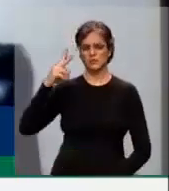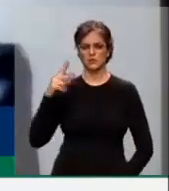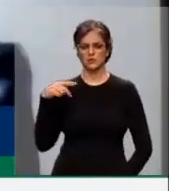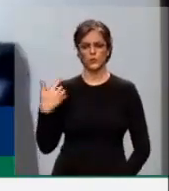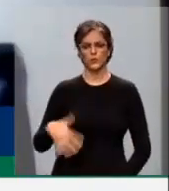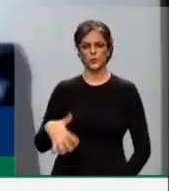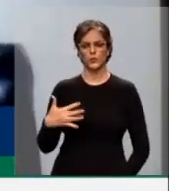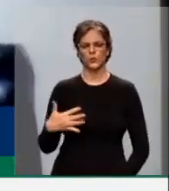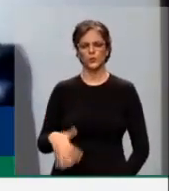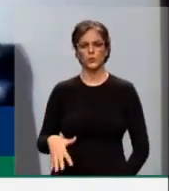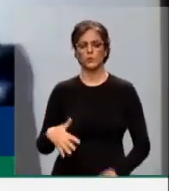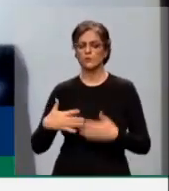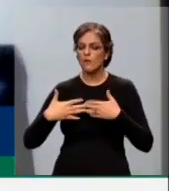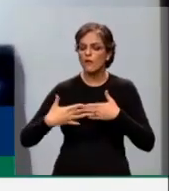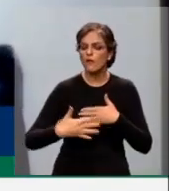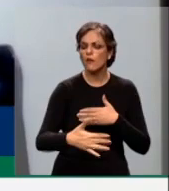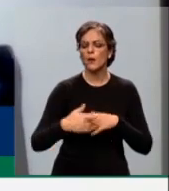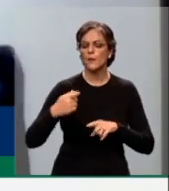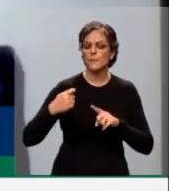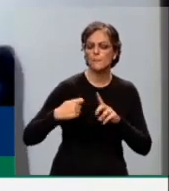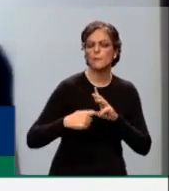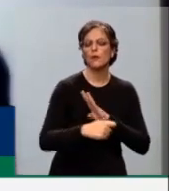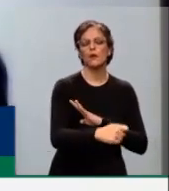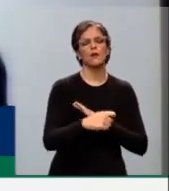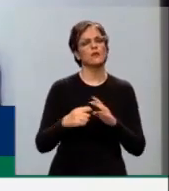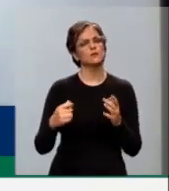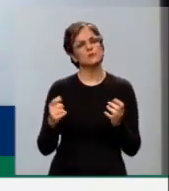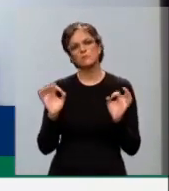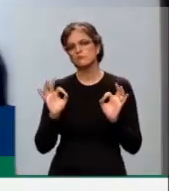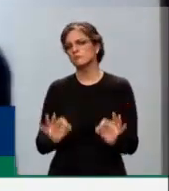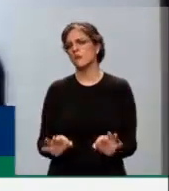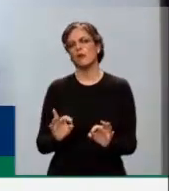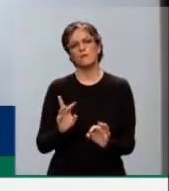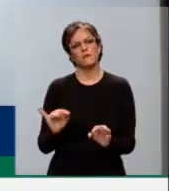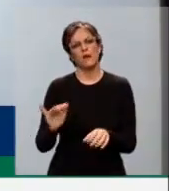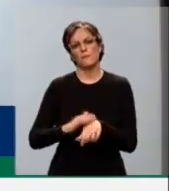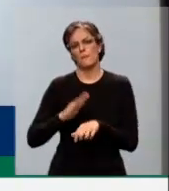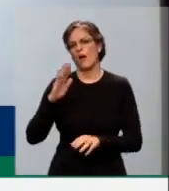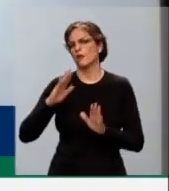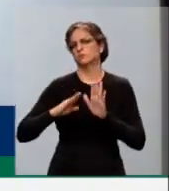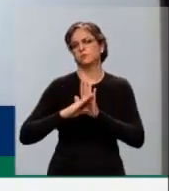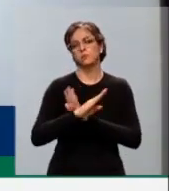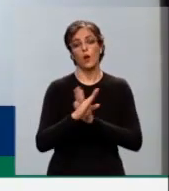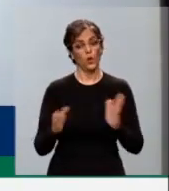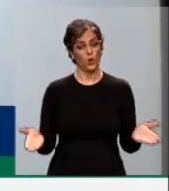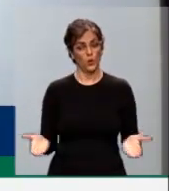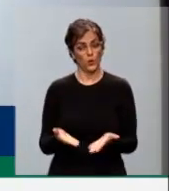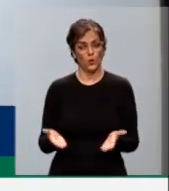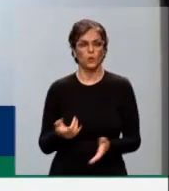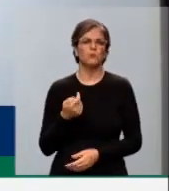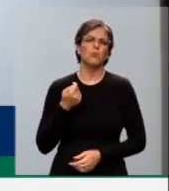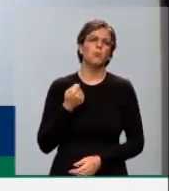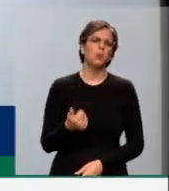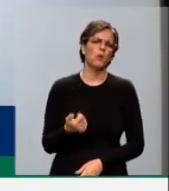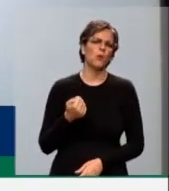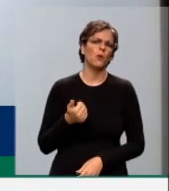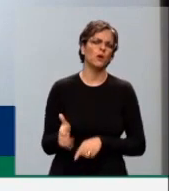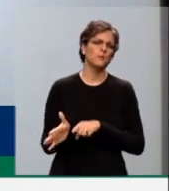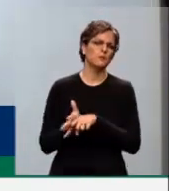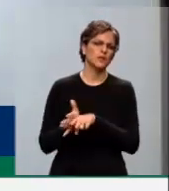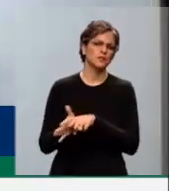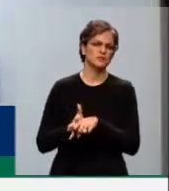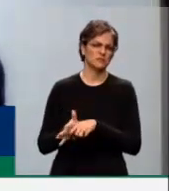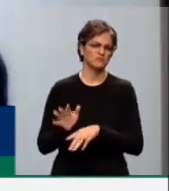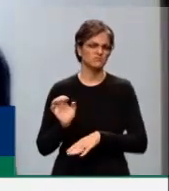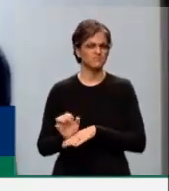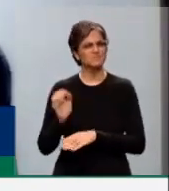do que seriam os próximos meses. Hoje a gente sabe, com algumas pesquisas picadas, principalmente em São